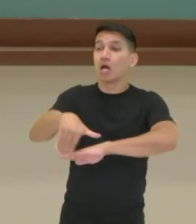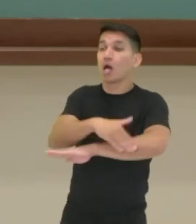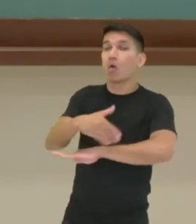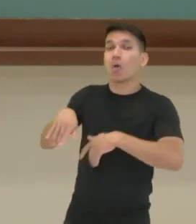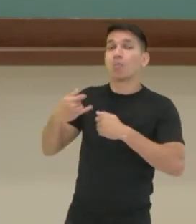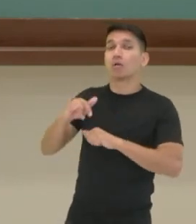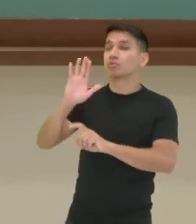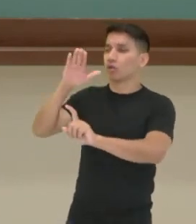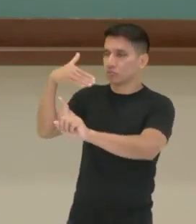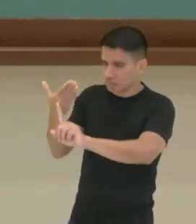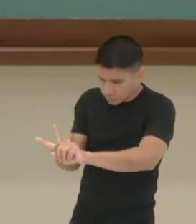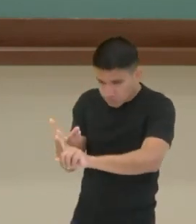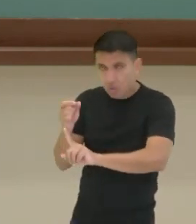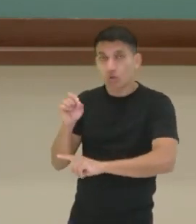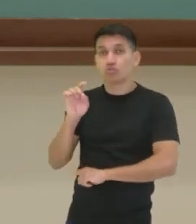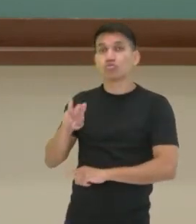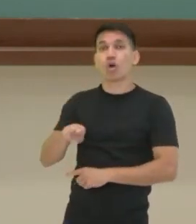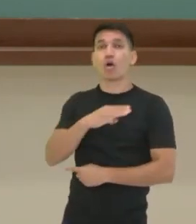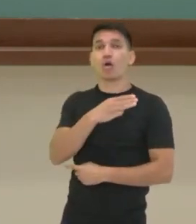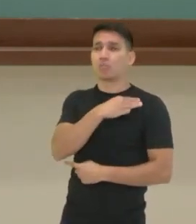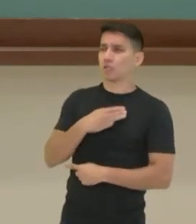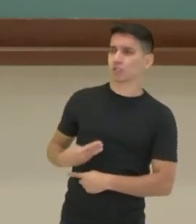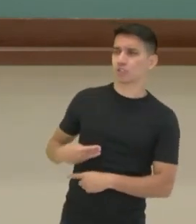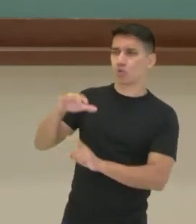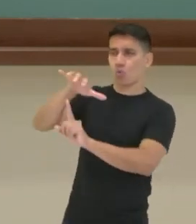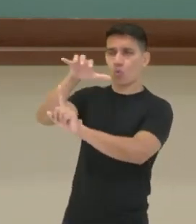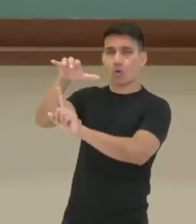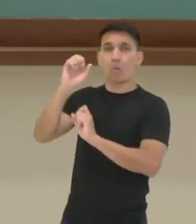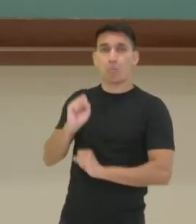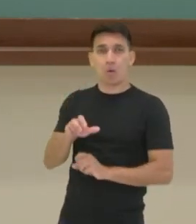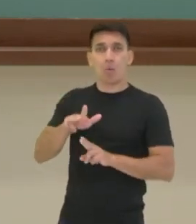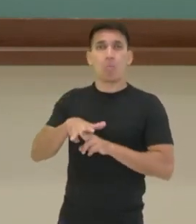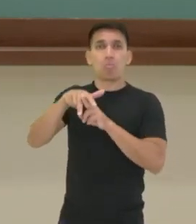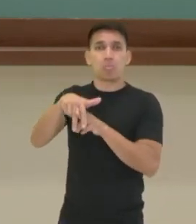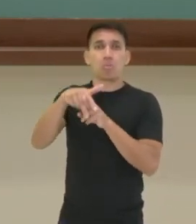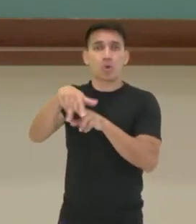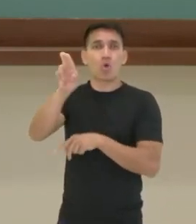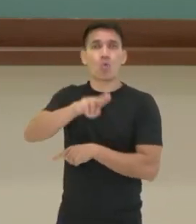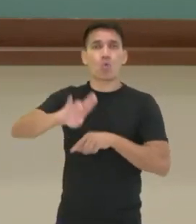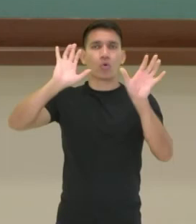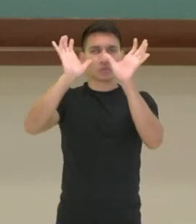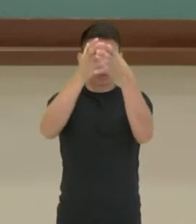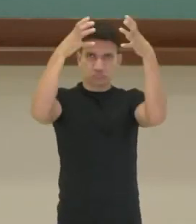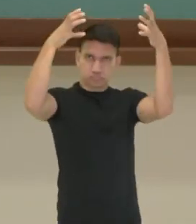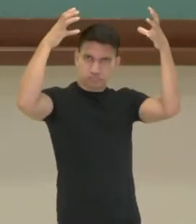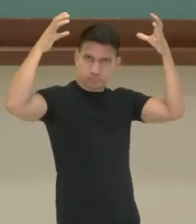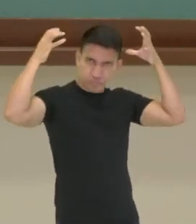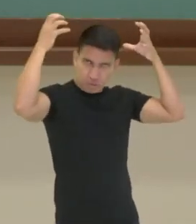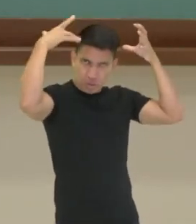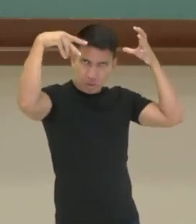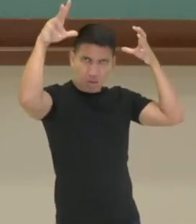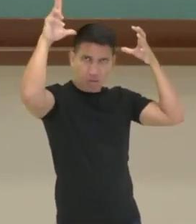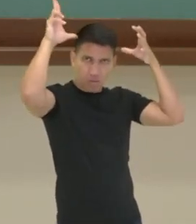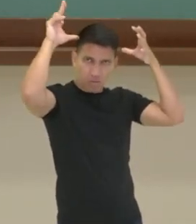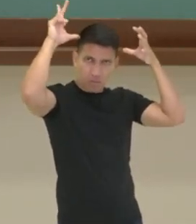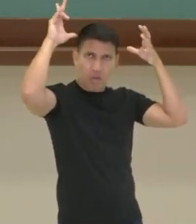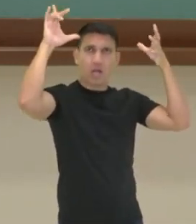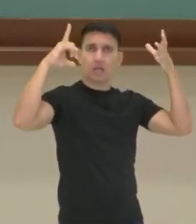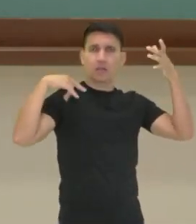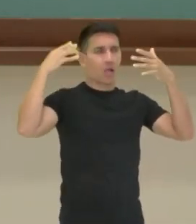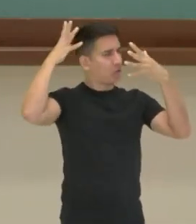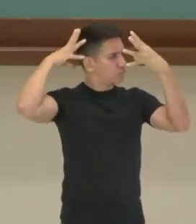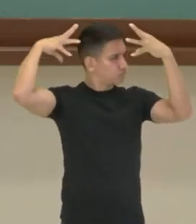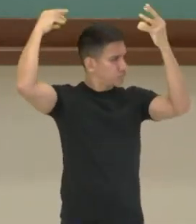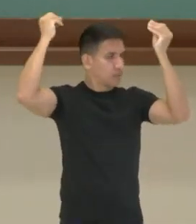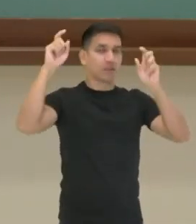rei. Só os ministros do rei podiam subir em cavalos e usavam longos chapéus com penas. Ele queria ser ministro do